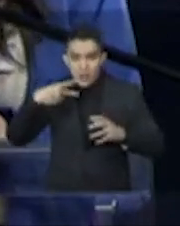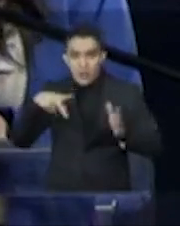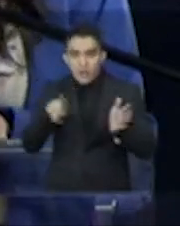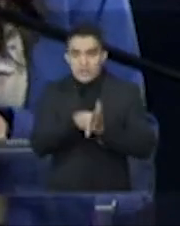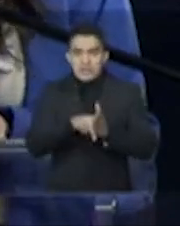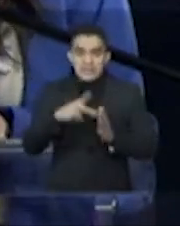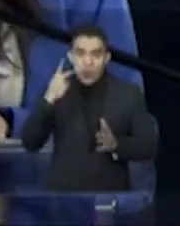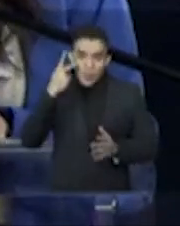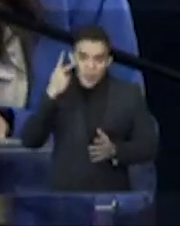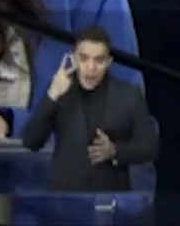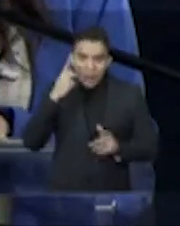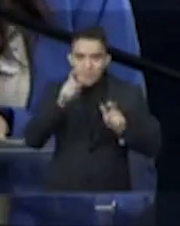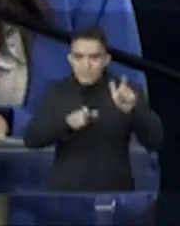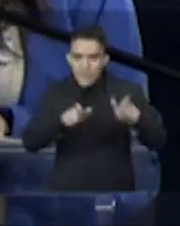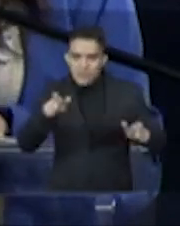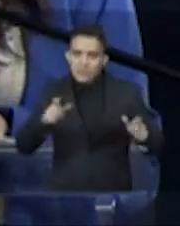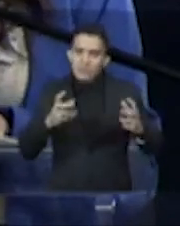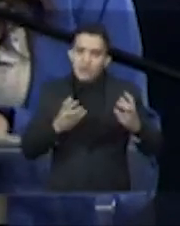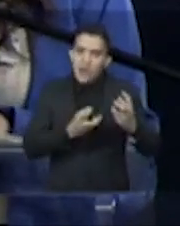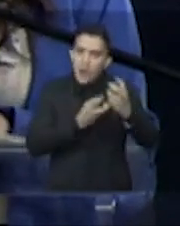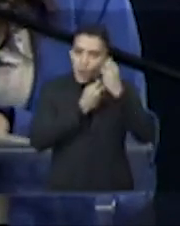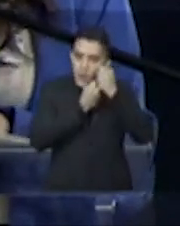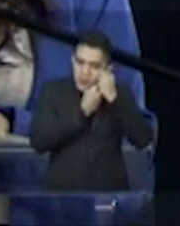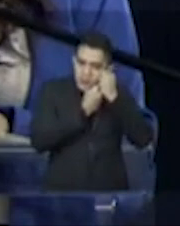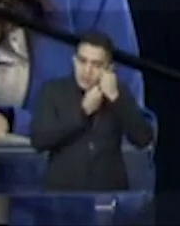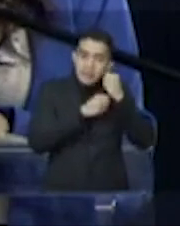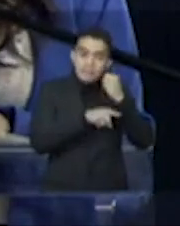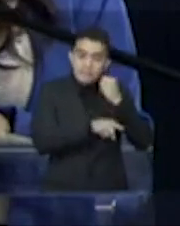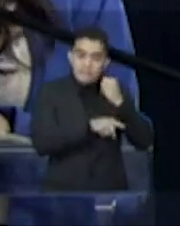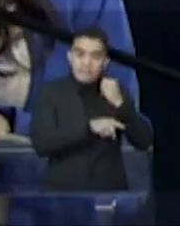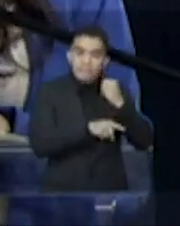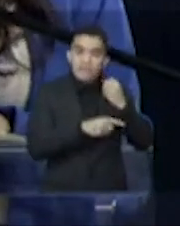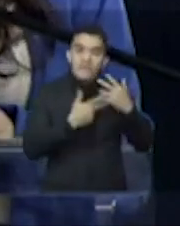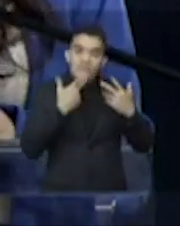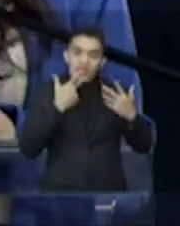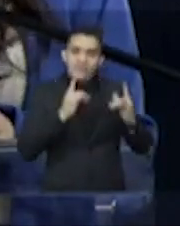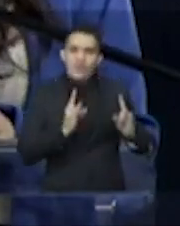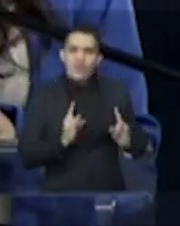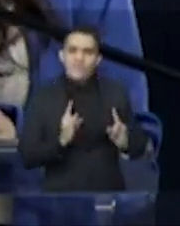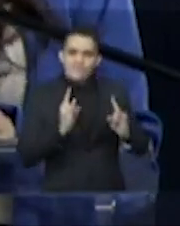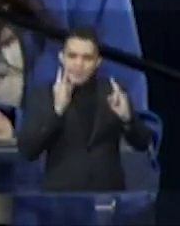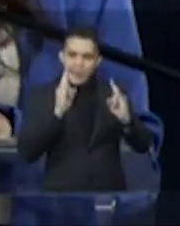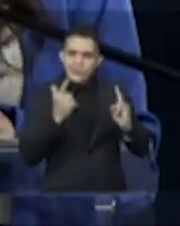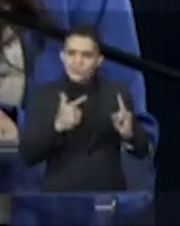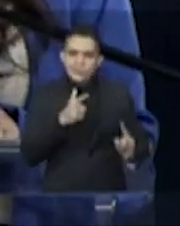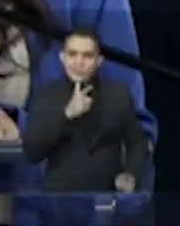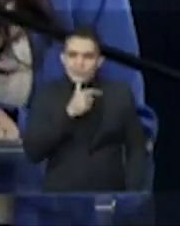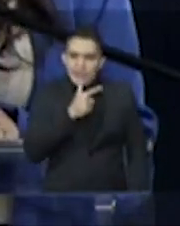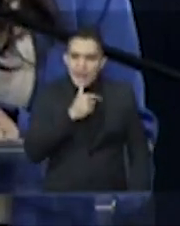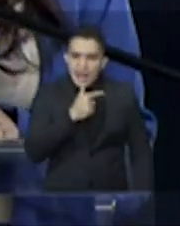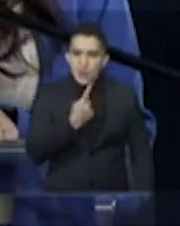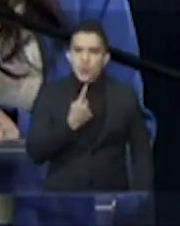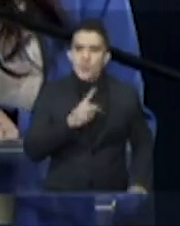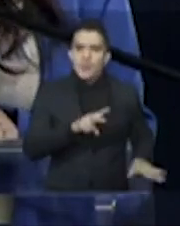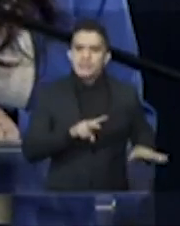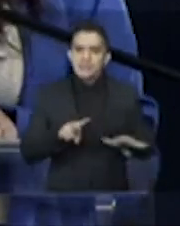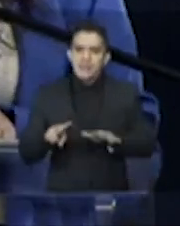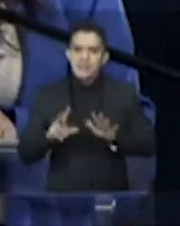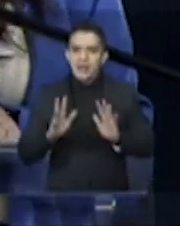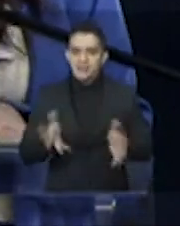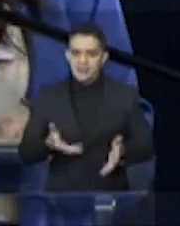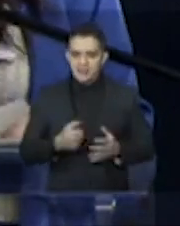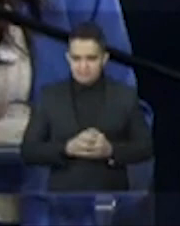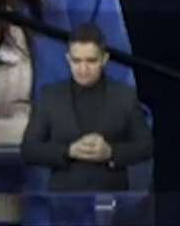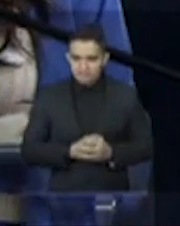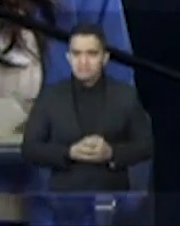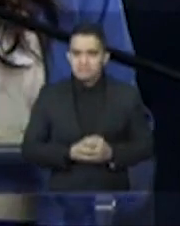estavam acolhidas ali no auge da pandemia relataram que o prédio estava com falta de água por mais de uma semana, o que fazia com que elas